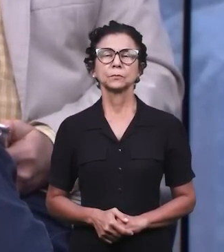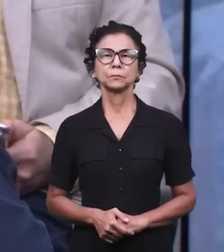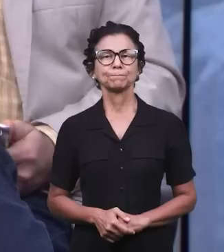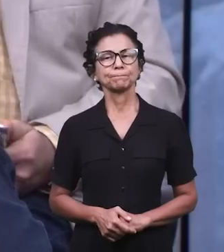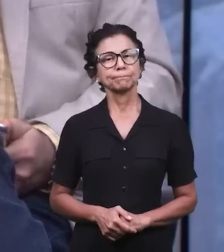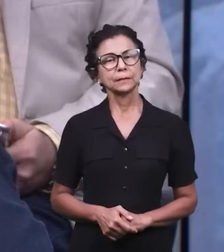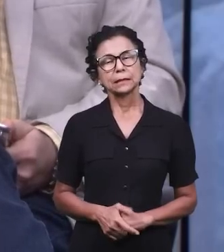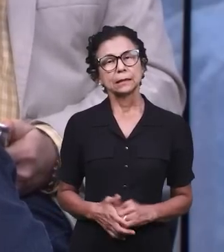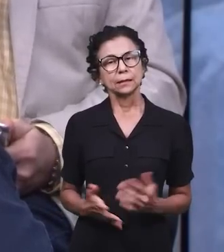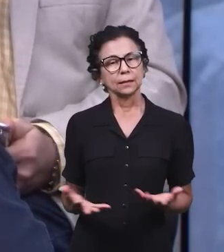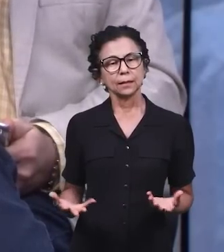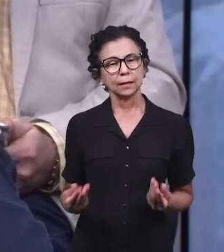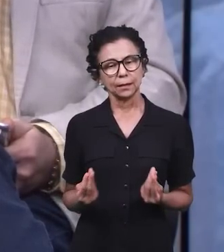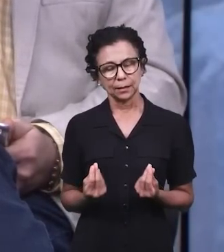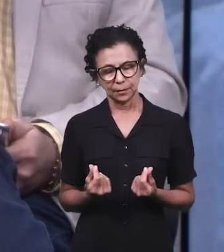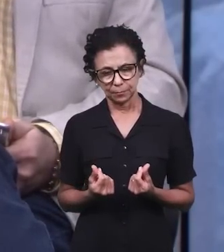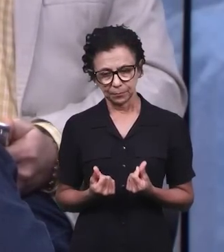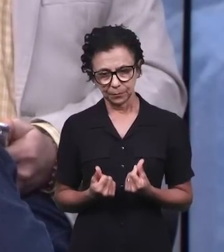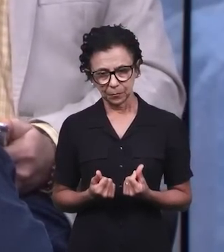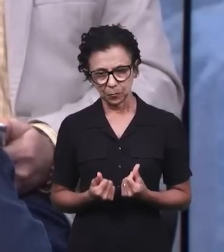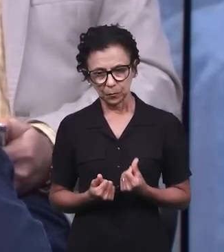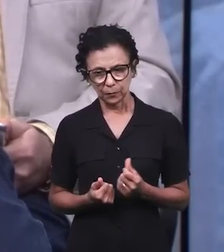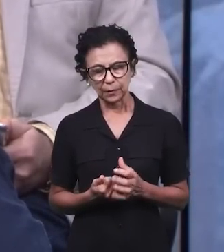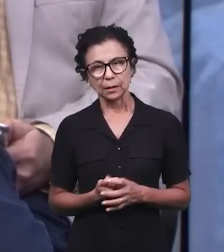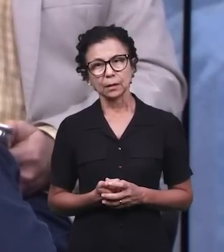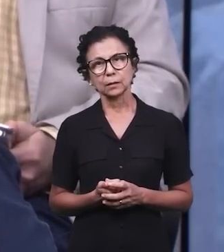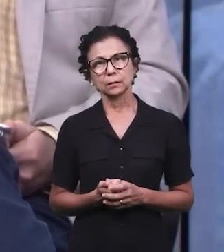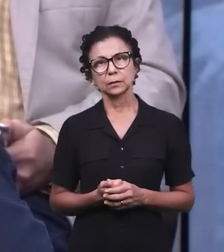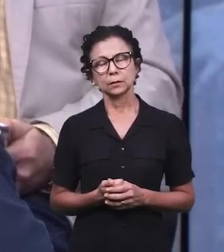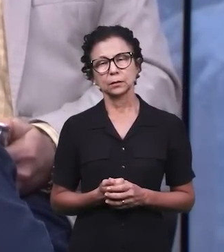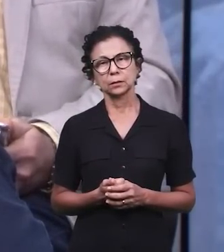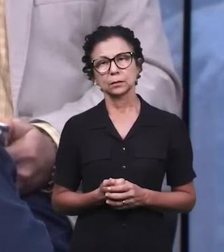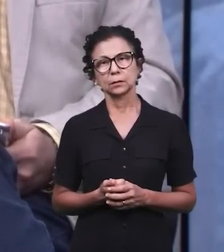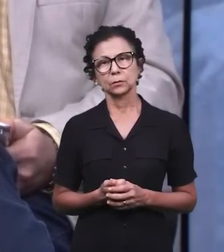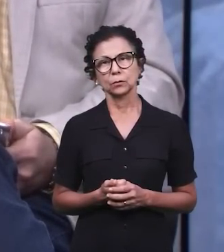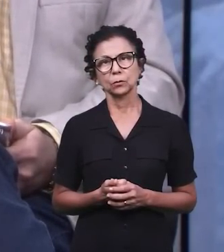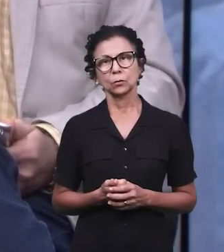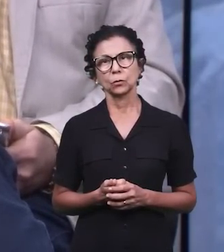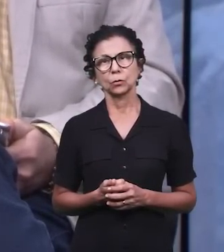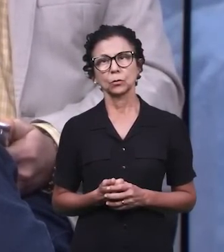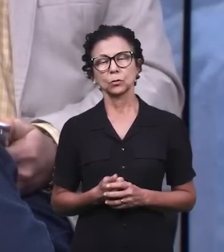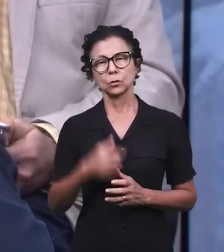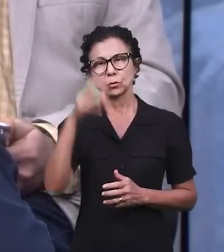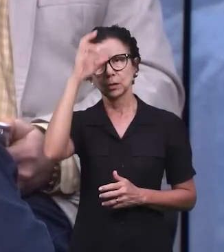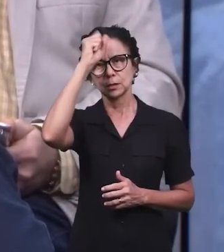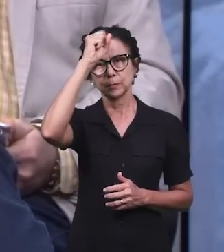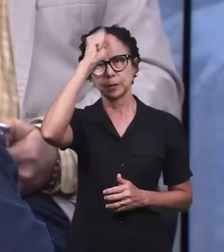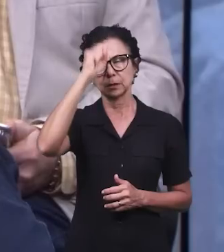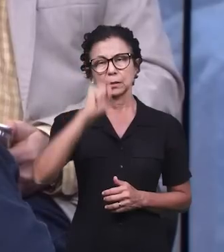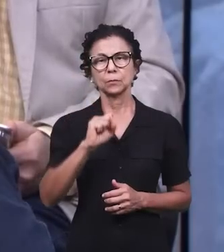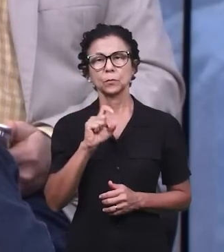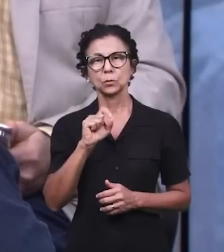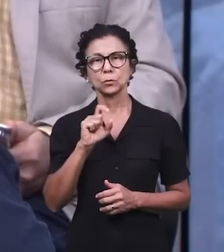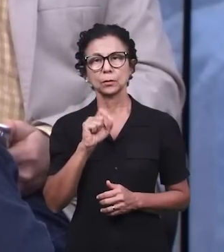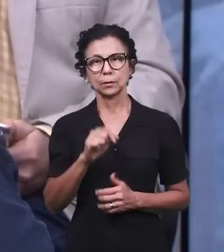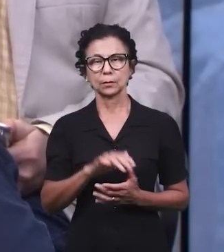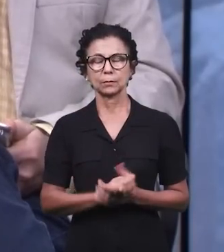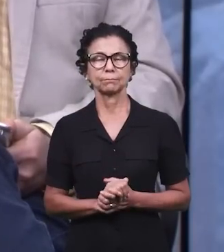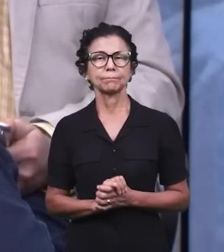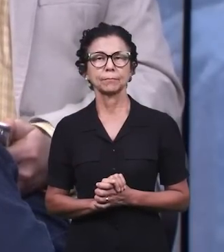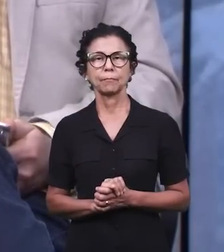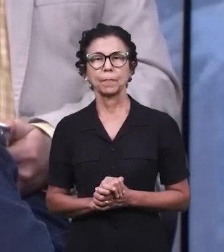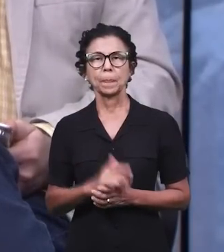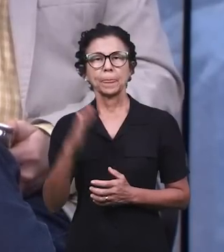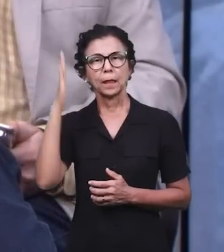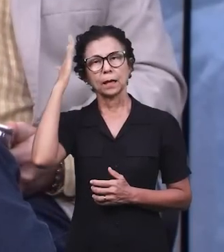assim, para mim, do que nós aprendemos hoje aqui, o maravilhoso é isso, a gente entrar no projeto de